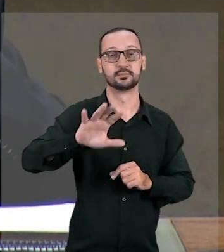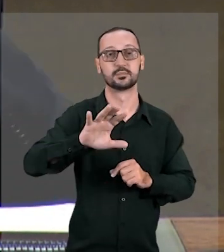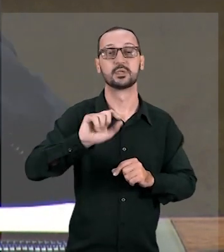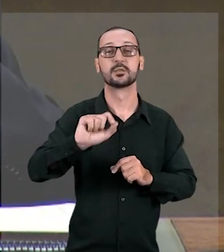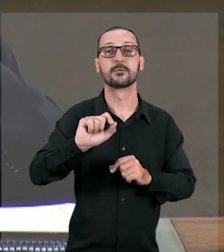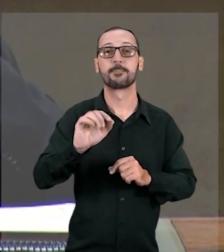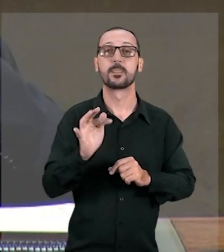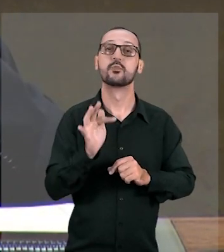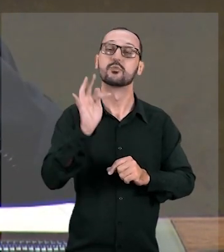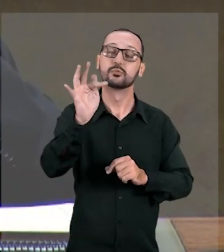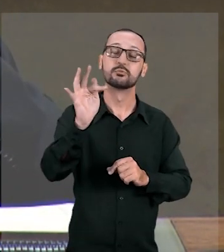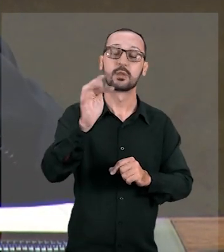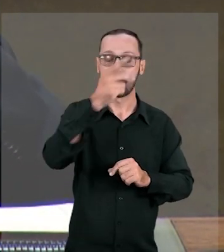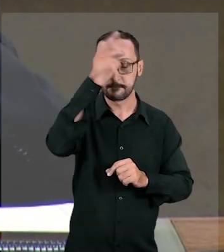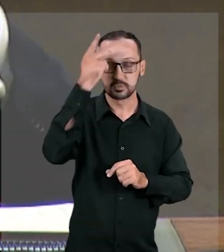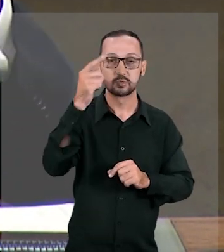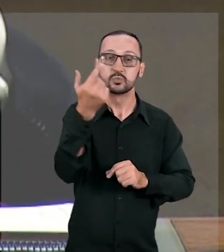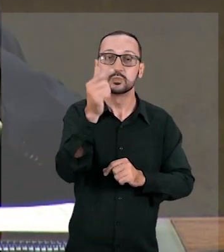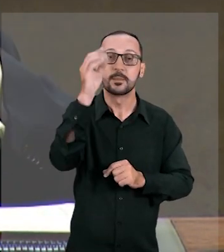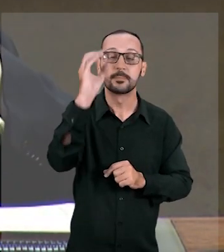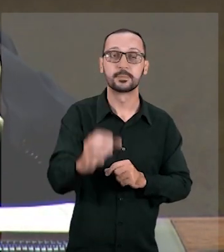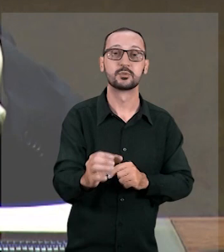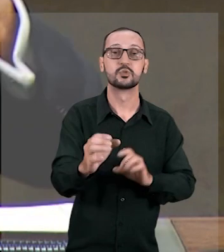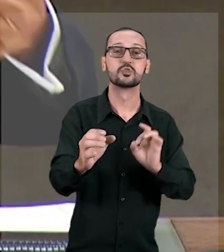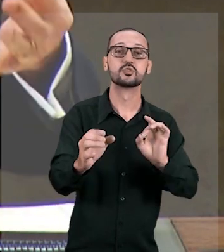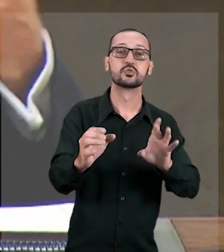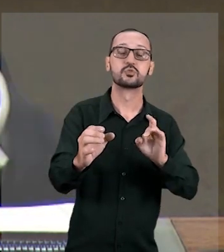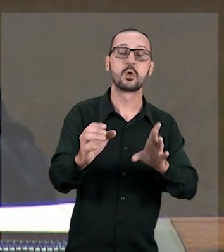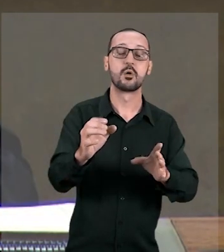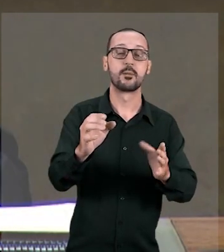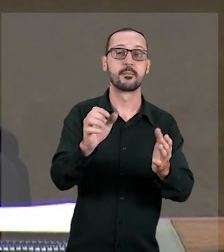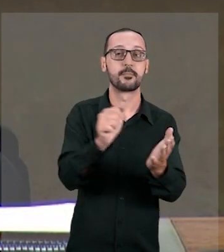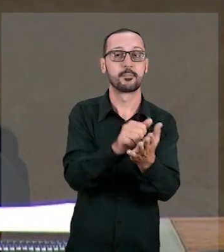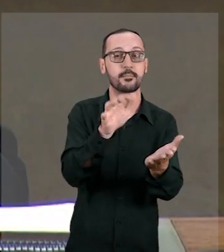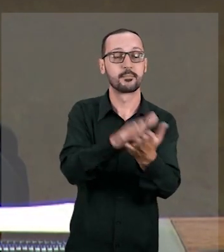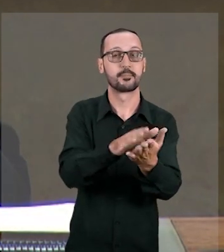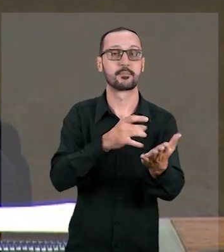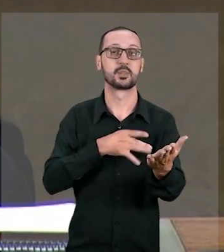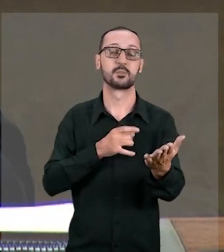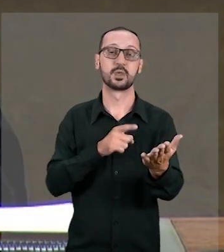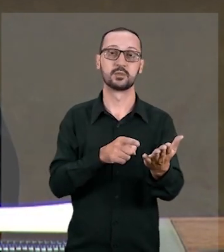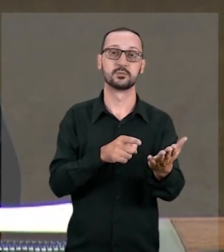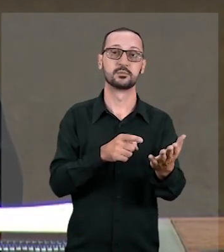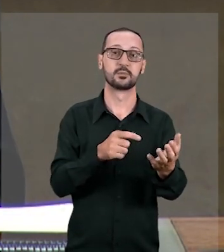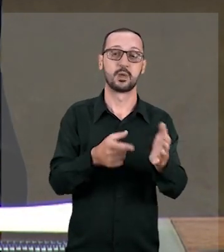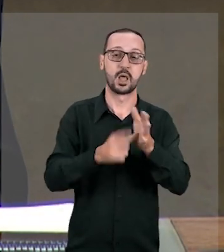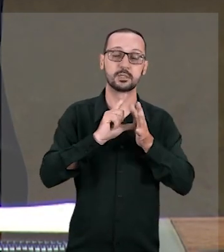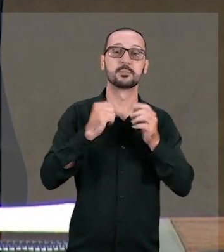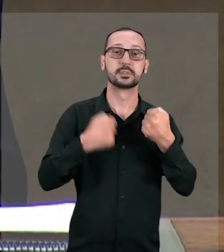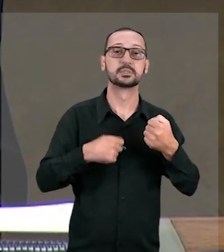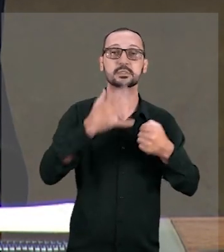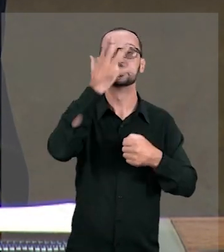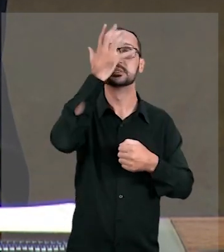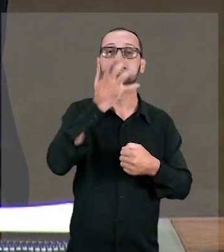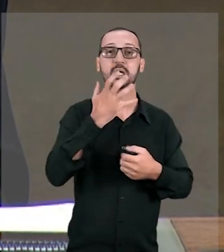não cometerem delitos pelo temor da sanção que possam sofrer, ele tem que ser sério.